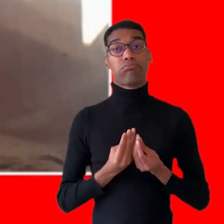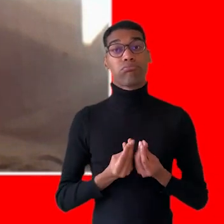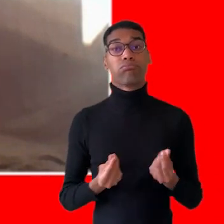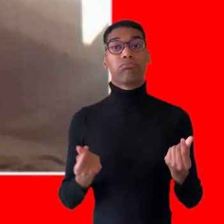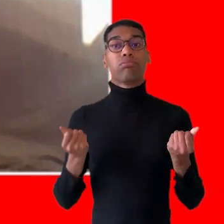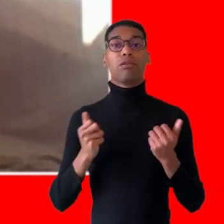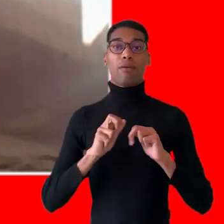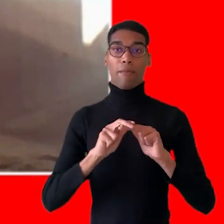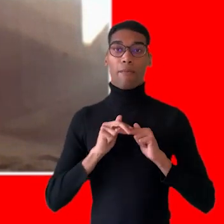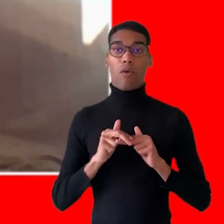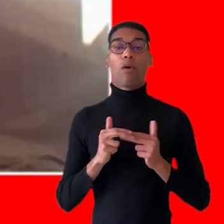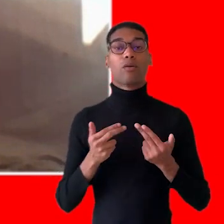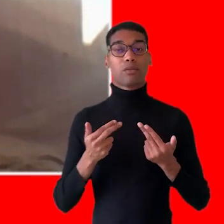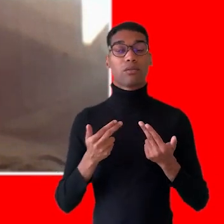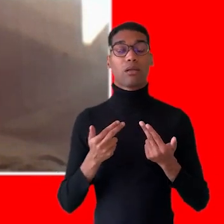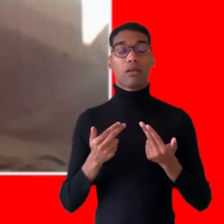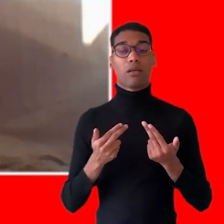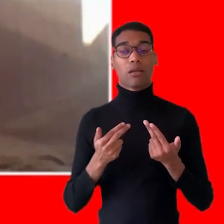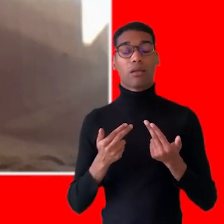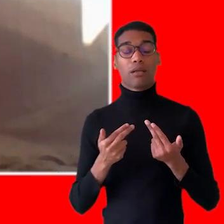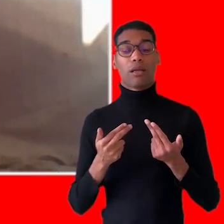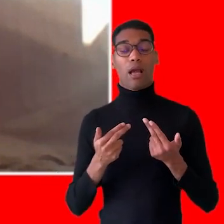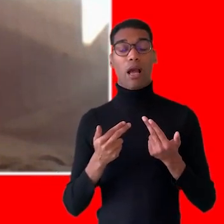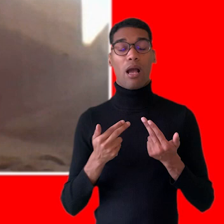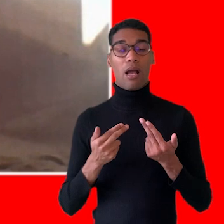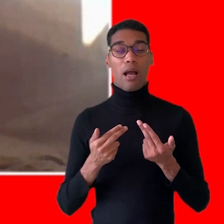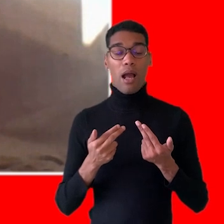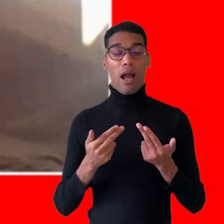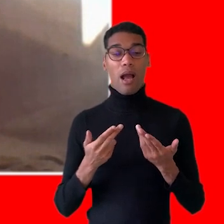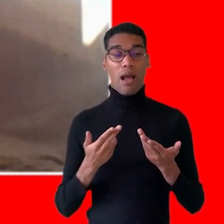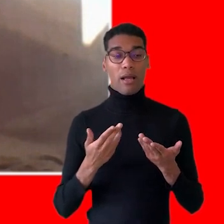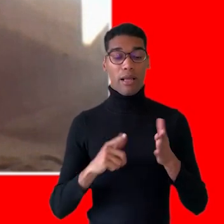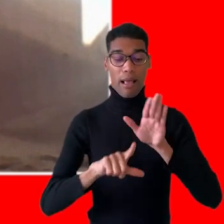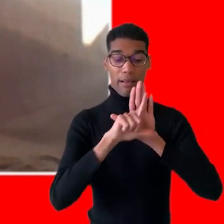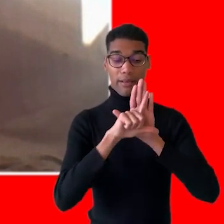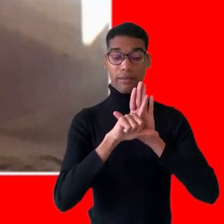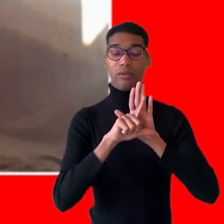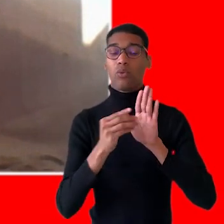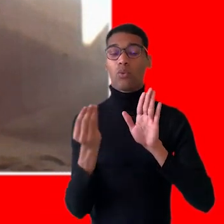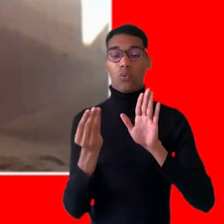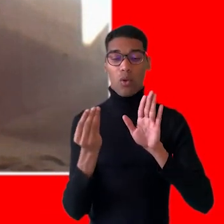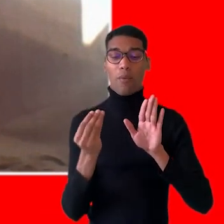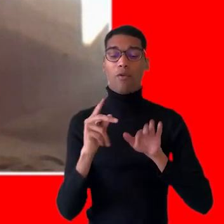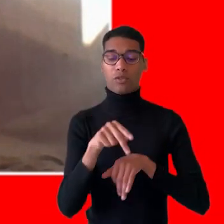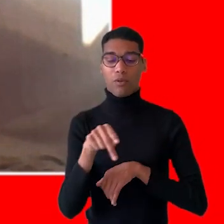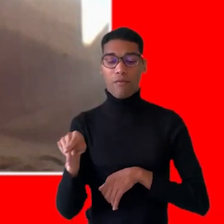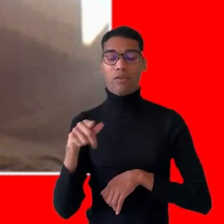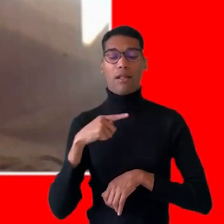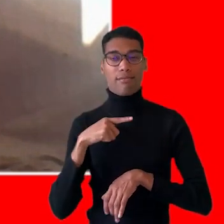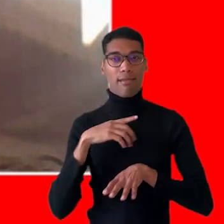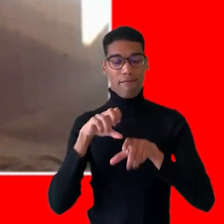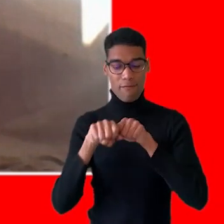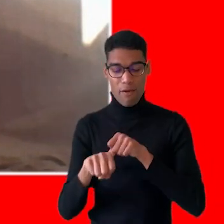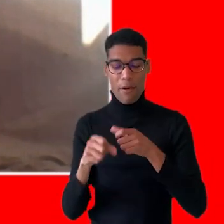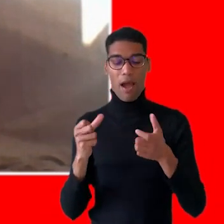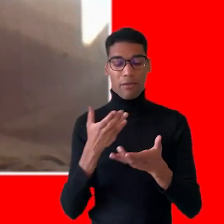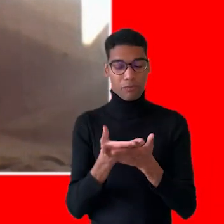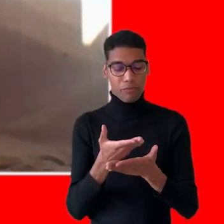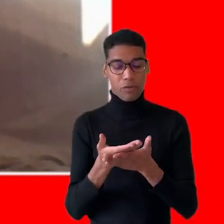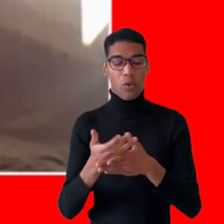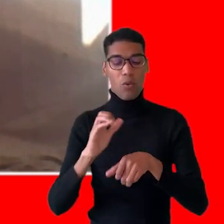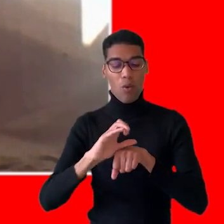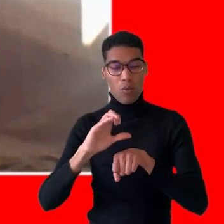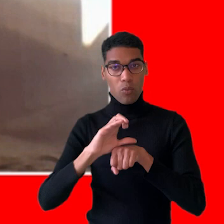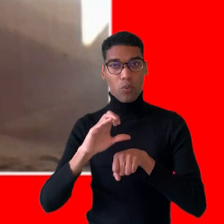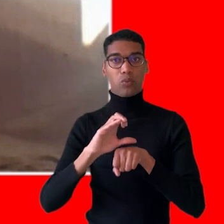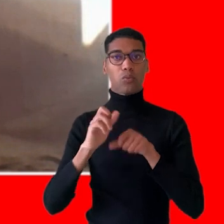porque essa legislação pressupõe, né, que os profissionais, eles serão formados, qualificados por